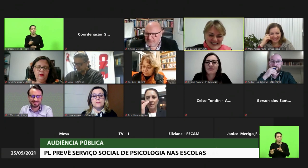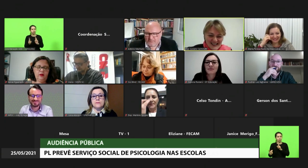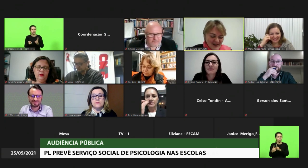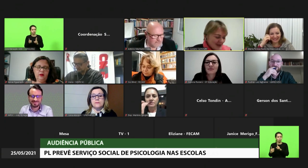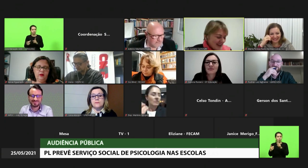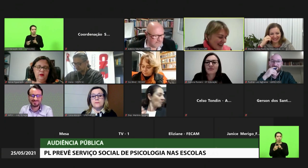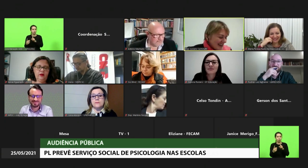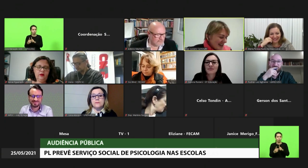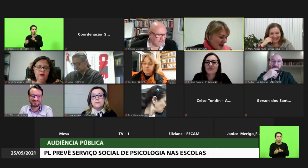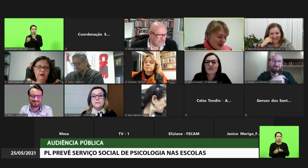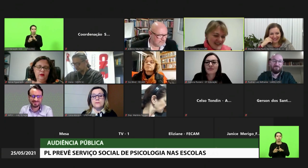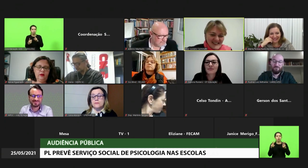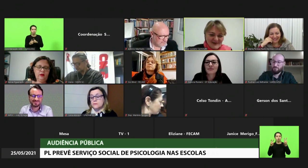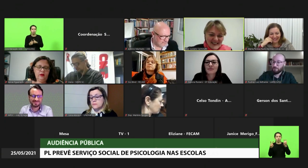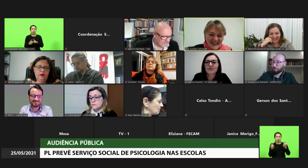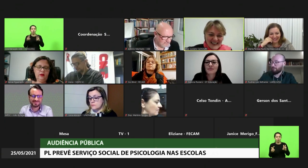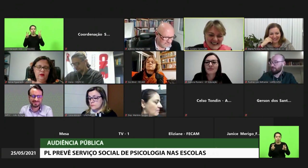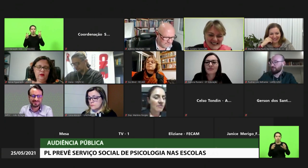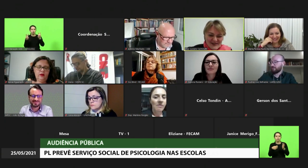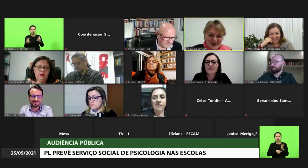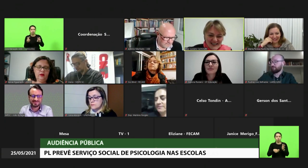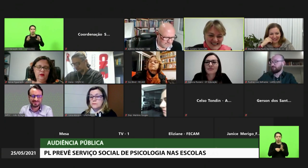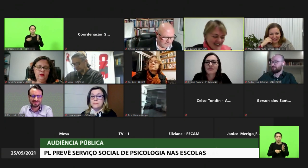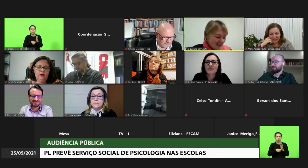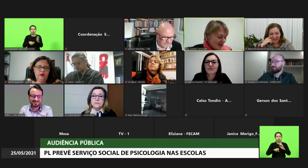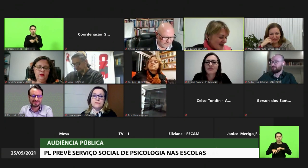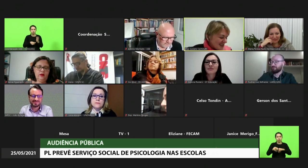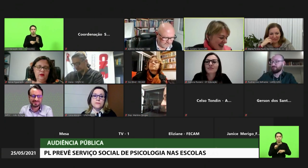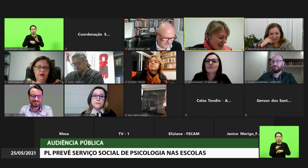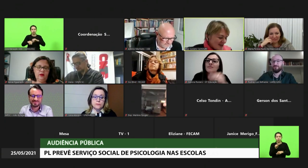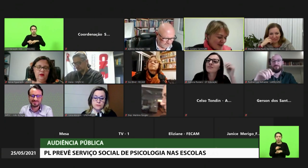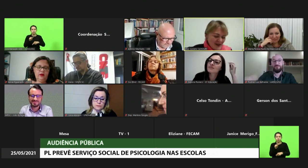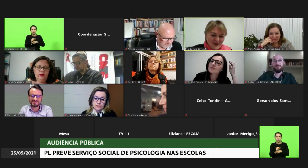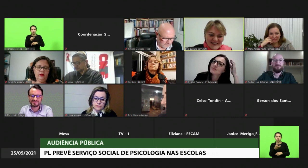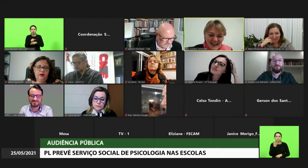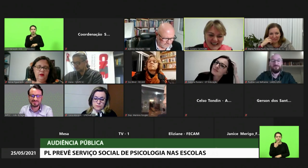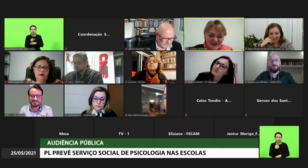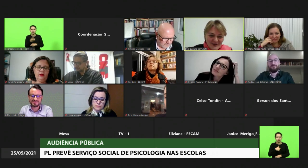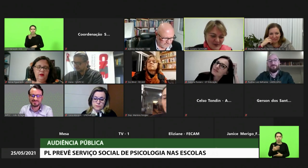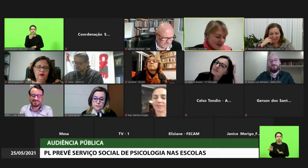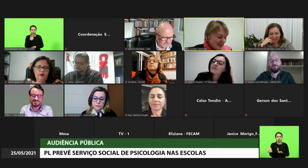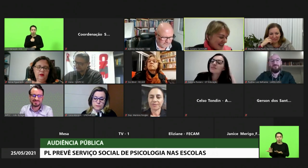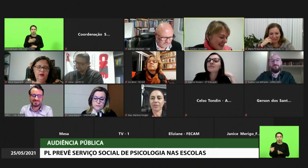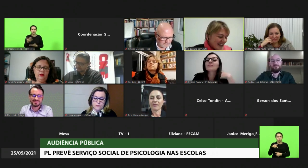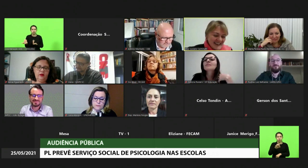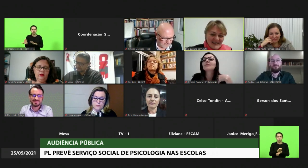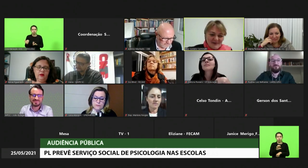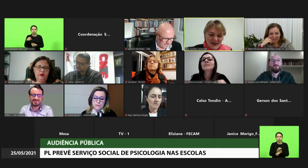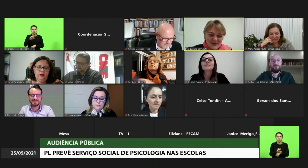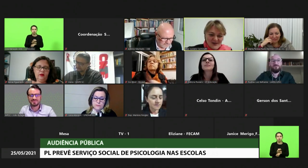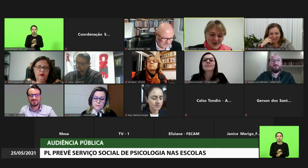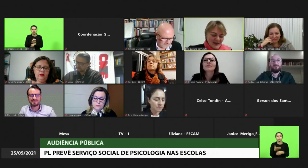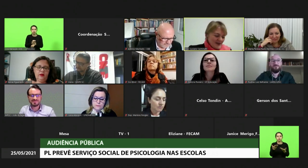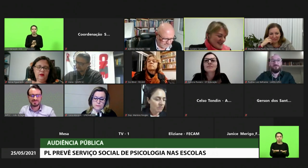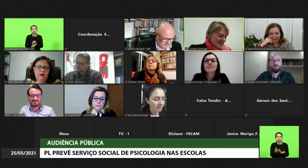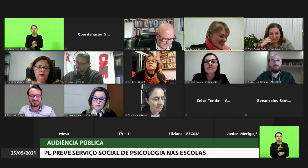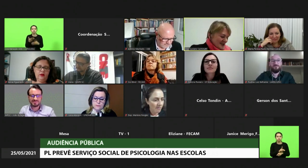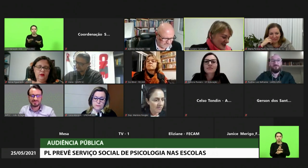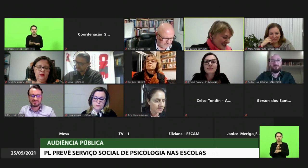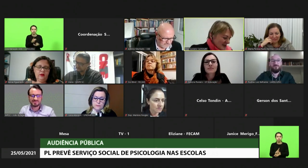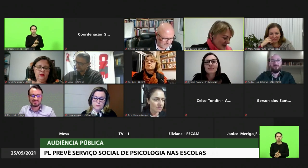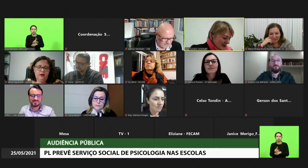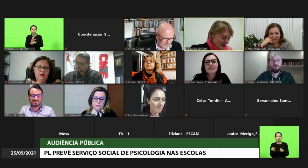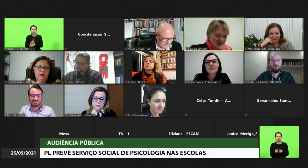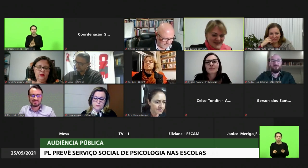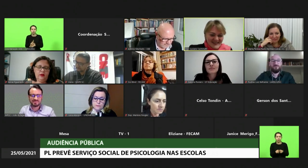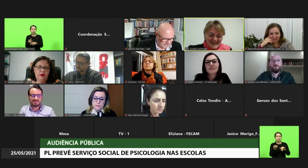da educação e na proteção da criança e do adolescente em nosso estado. Fique à vontade, Dr. Botega, também para sua